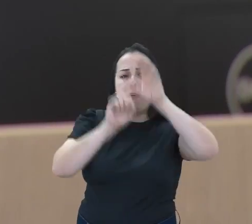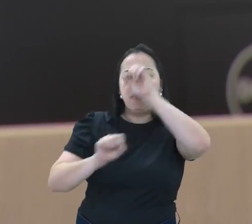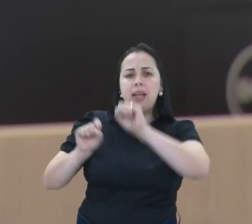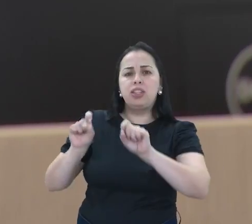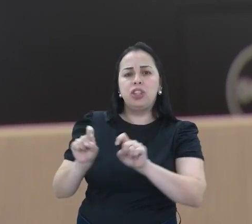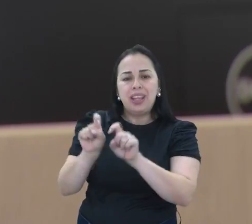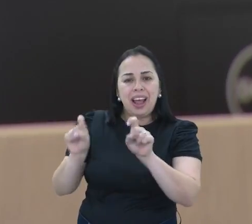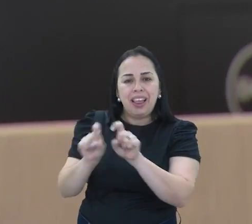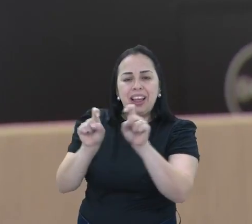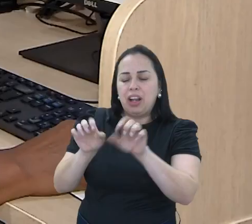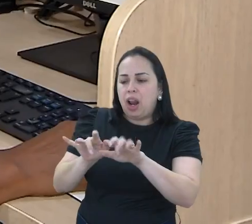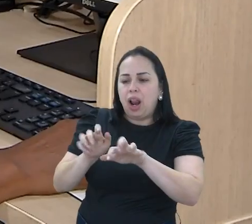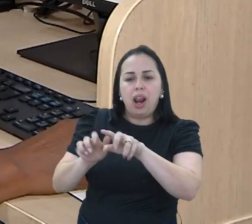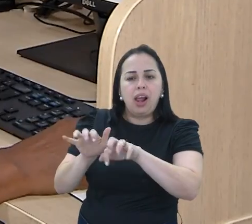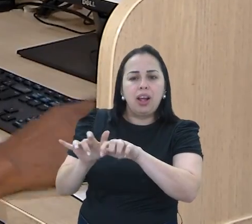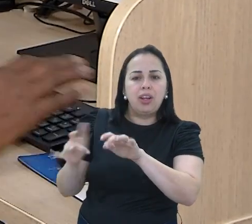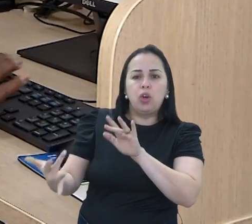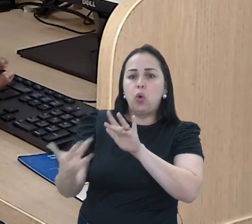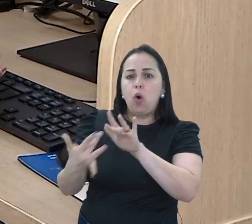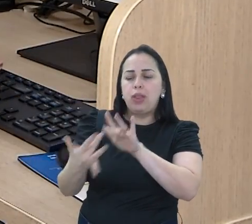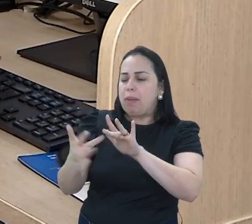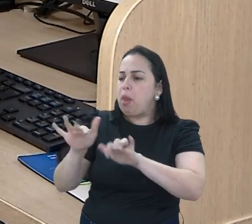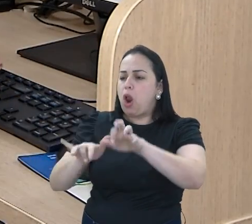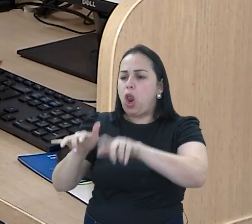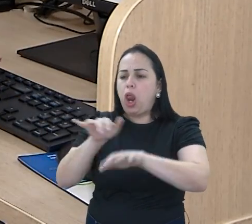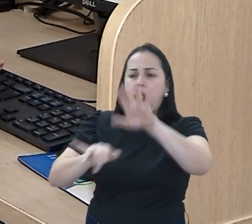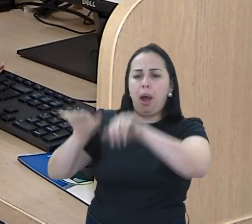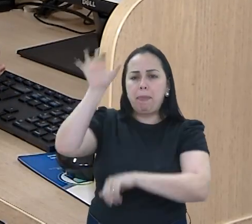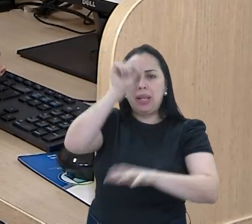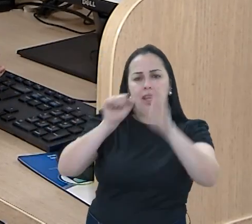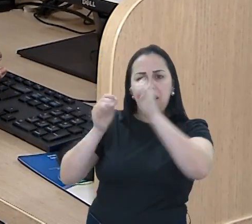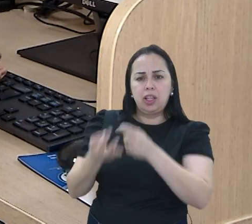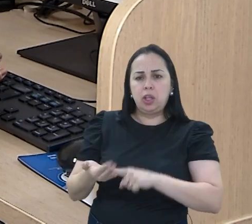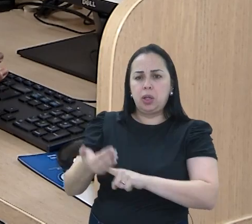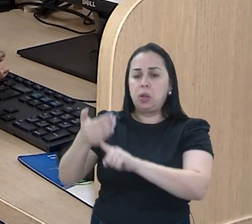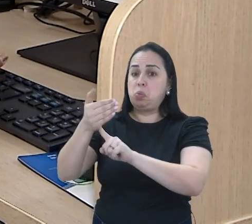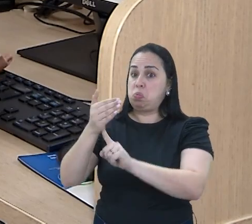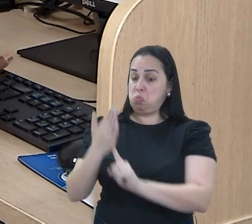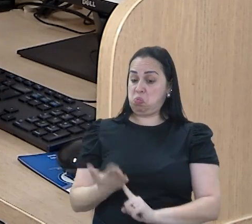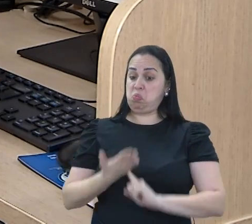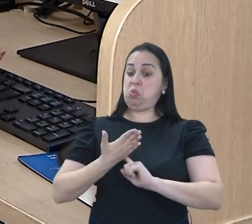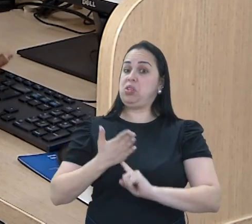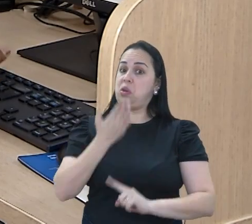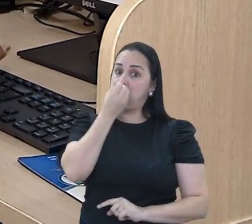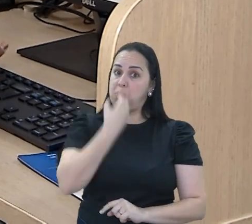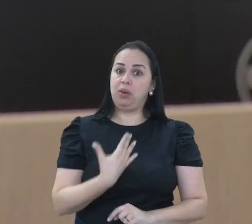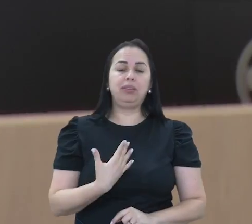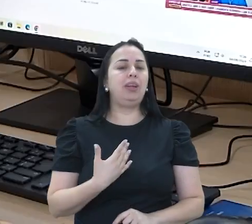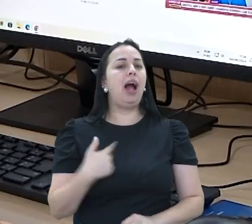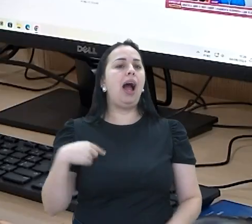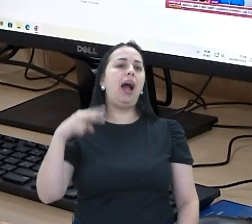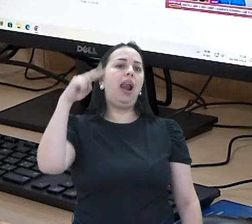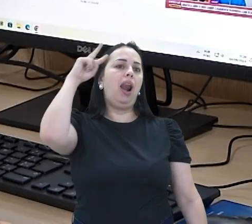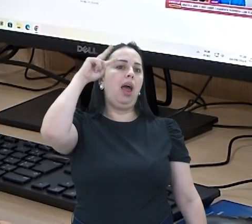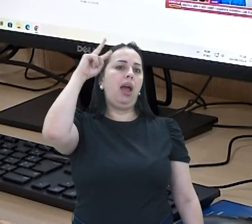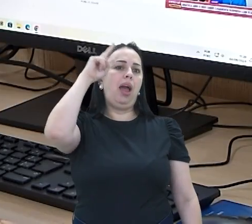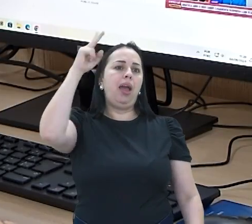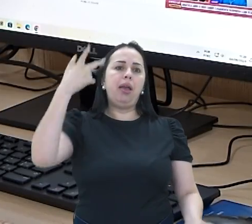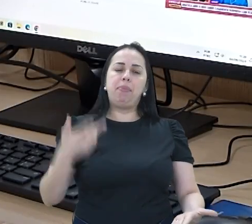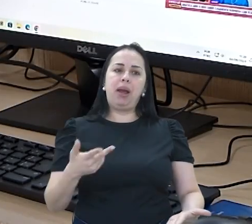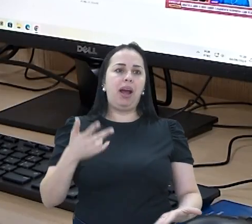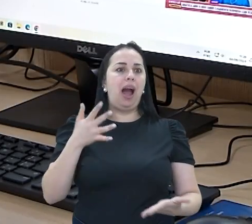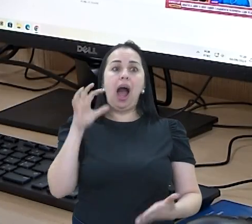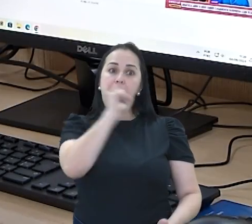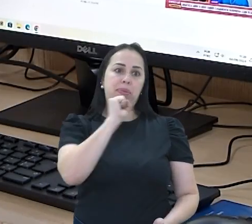aulas de informática na casa do idoso. O contato com o computador e com a tecnologia trouxe bons resultados. A memória, né, se